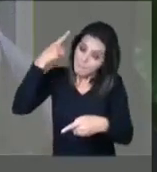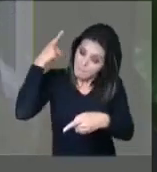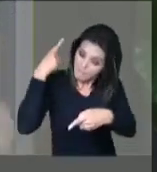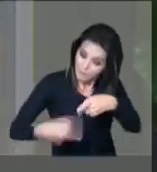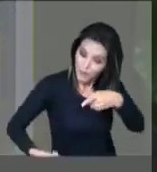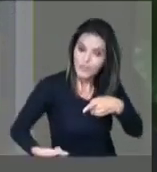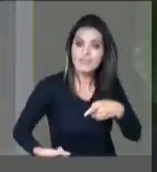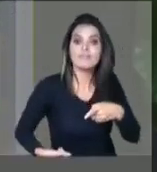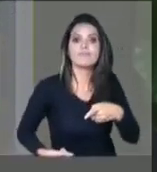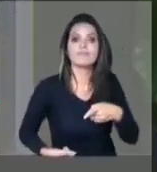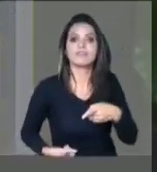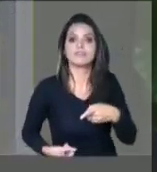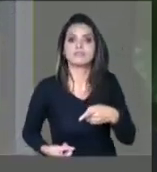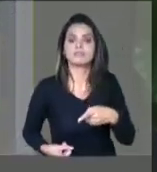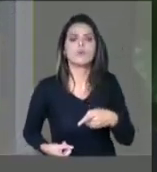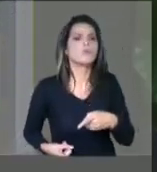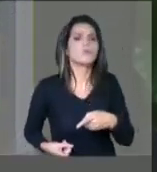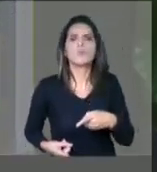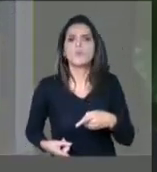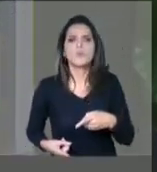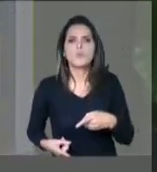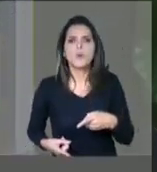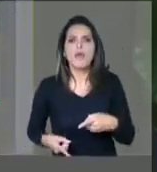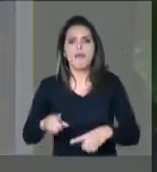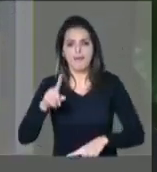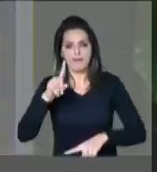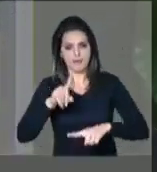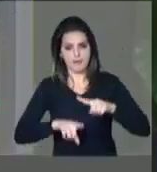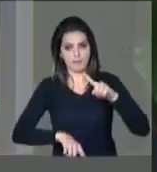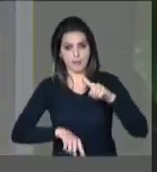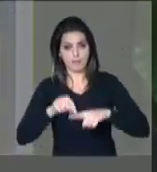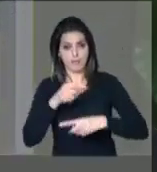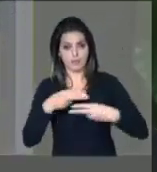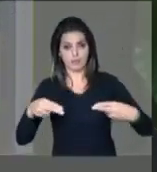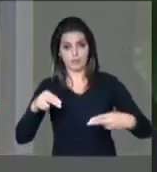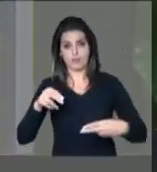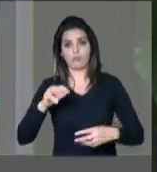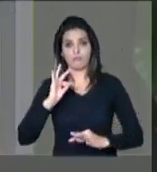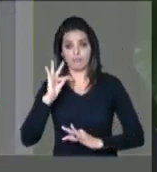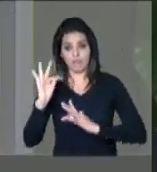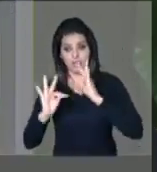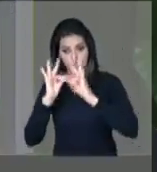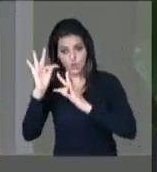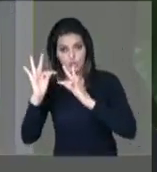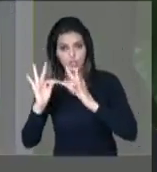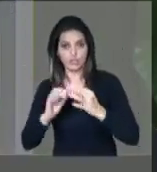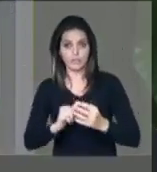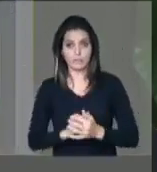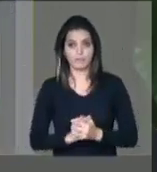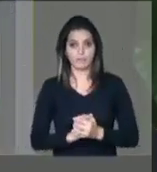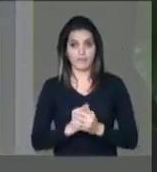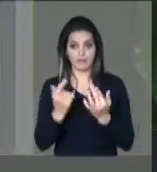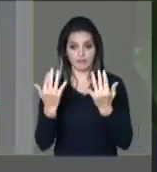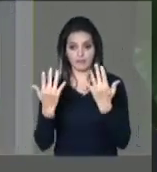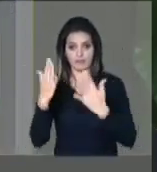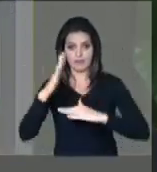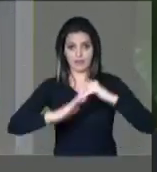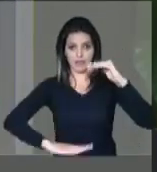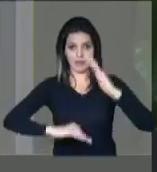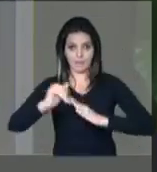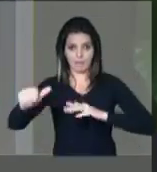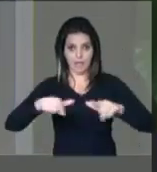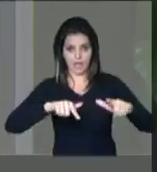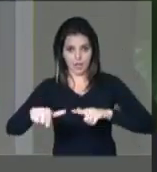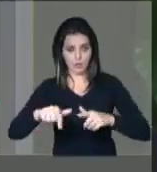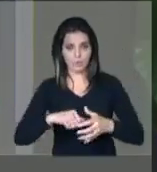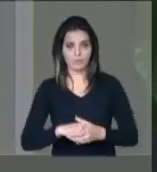proíbe o ingresso significativo de equipamentos, tecnologias, mão de obra